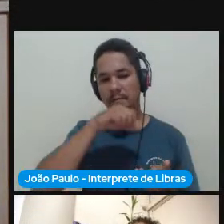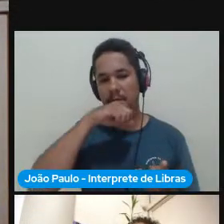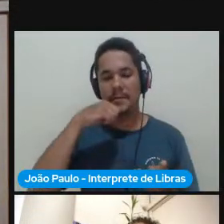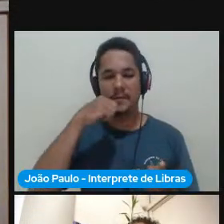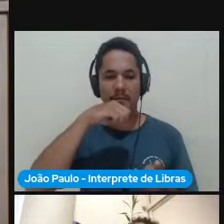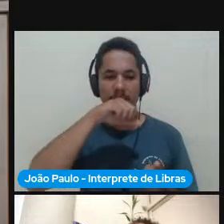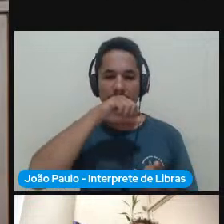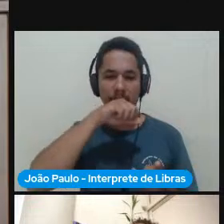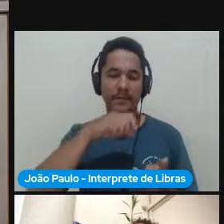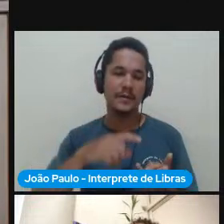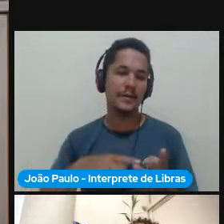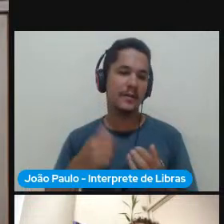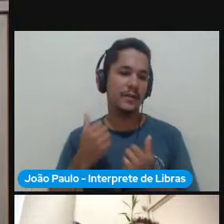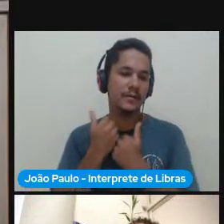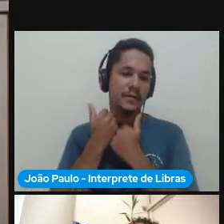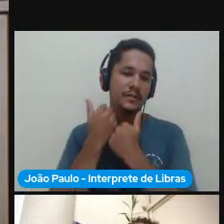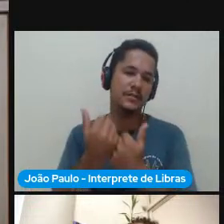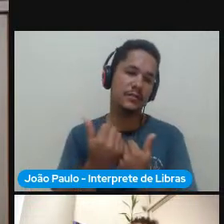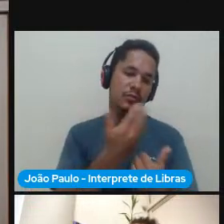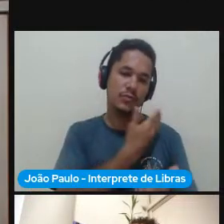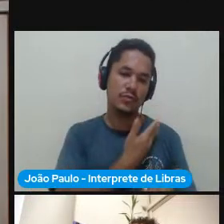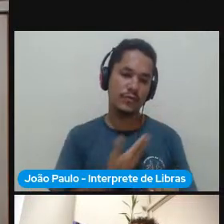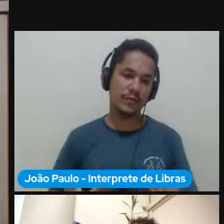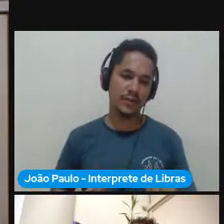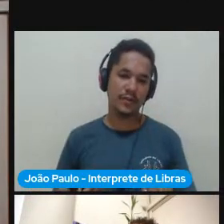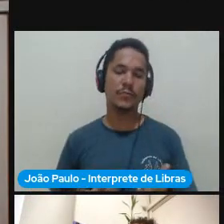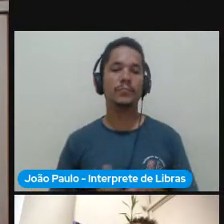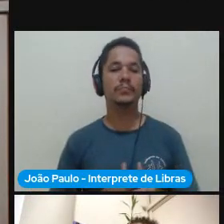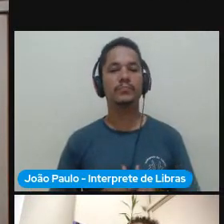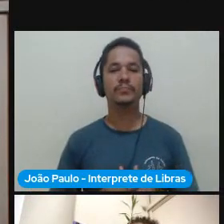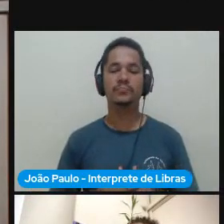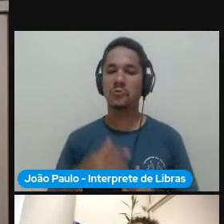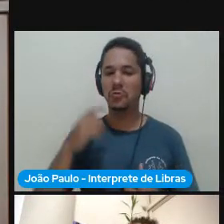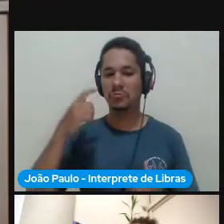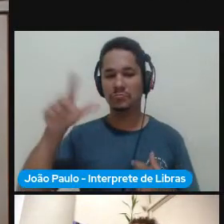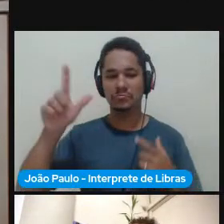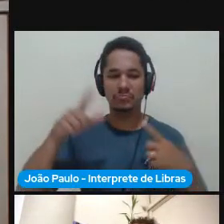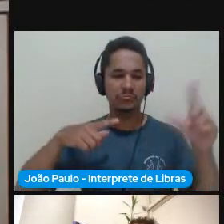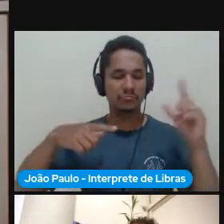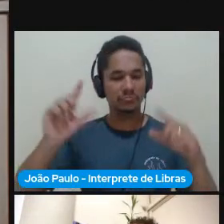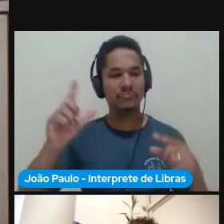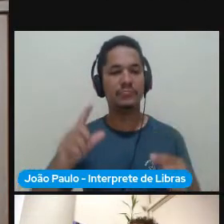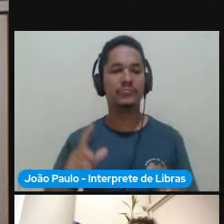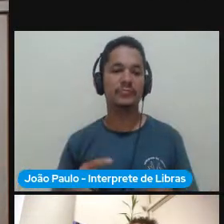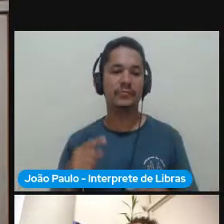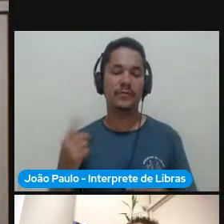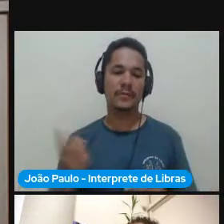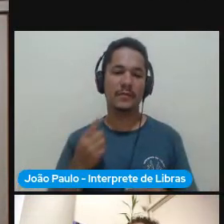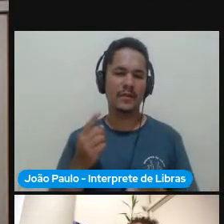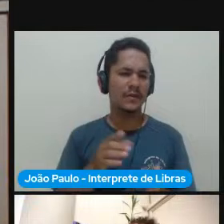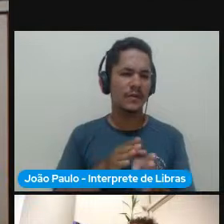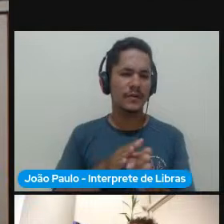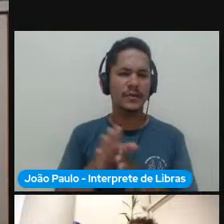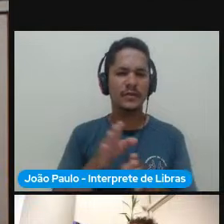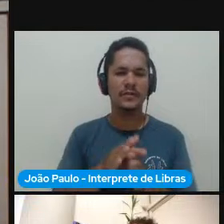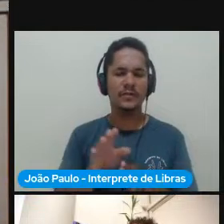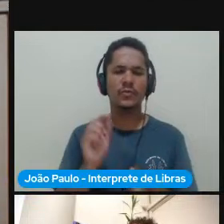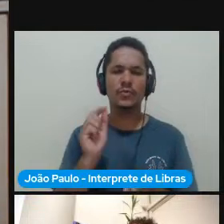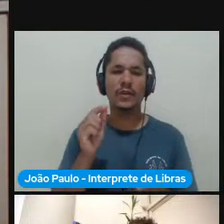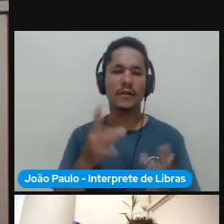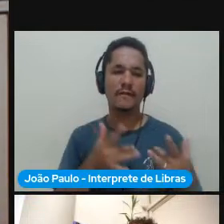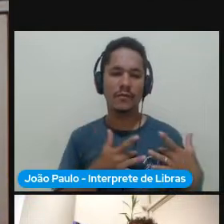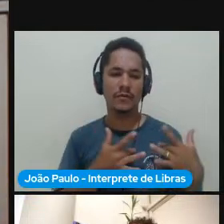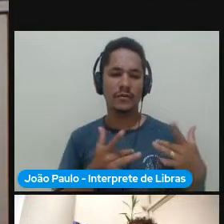representantes do governo como eu, né, e outros segmentos. Então, a função do conselheiro ela é voluntária e ela